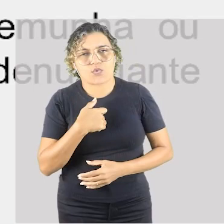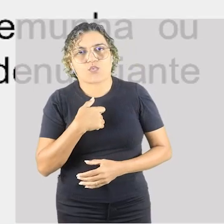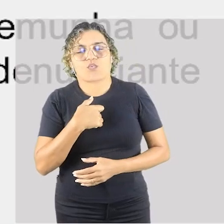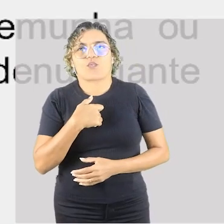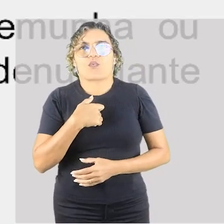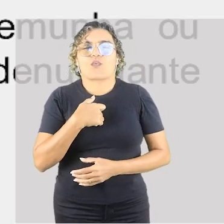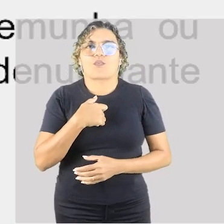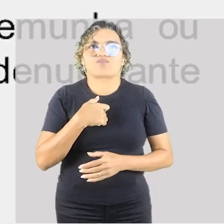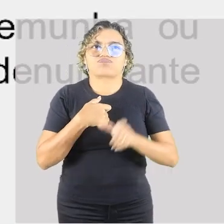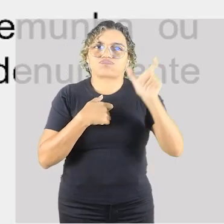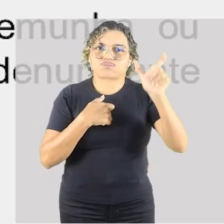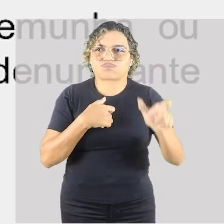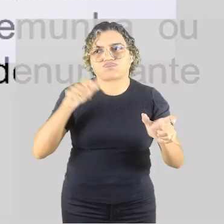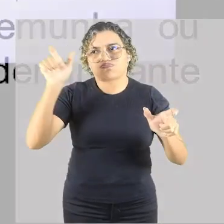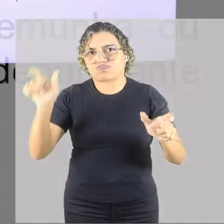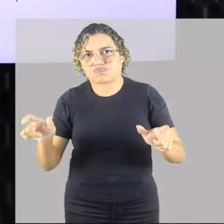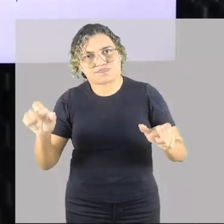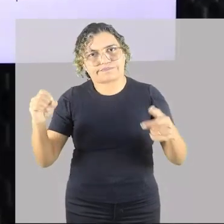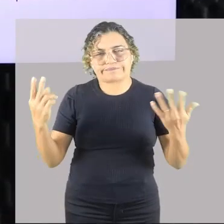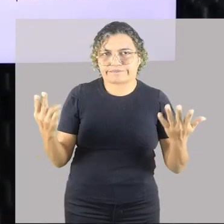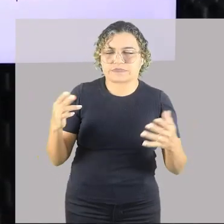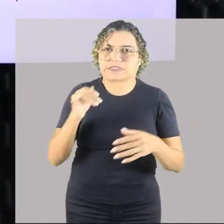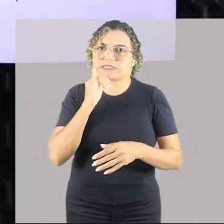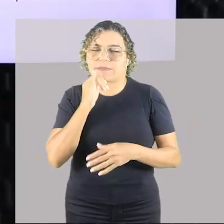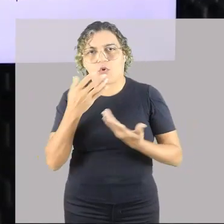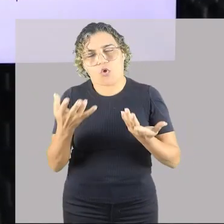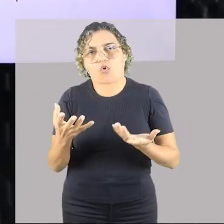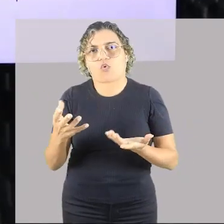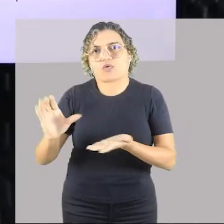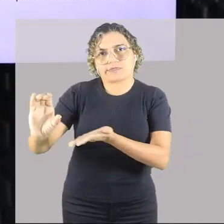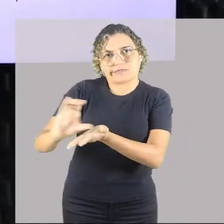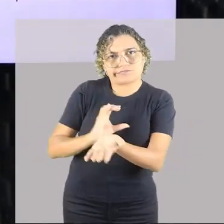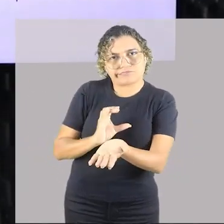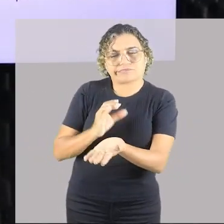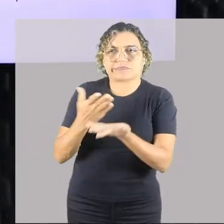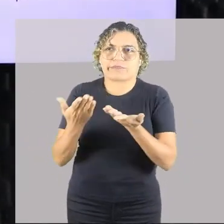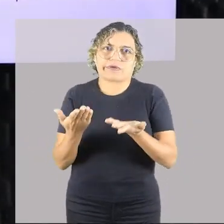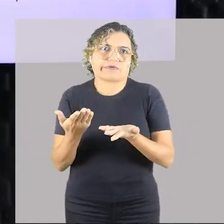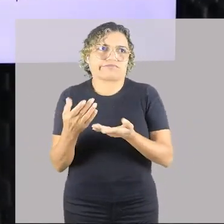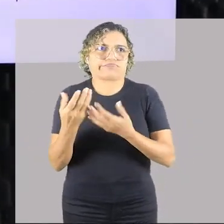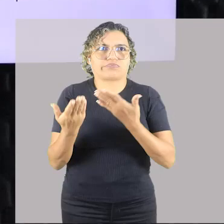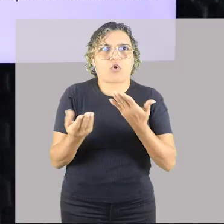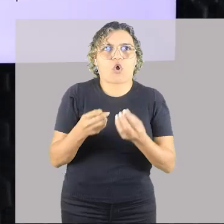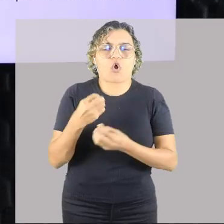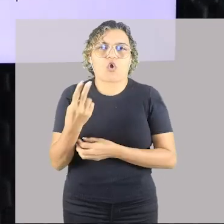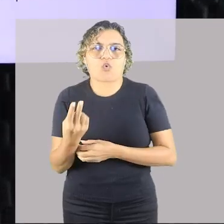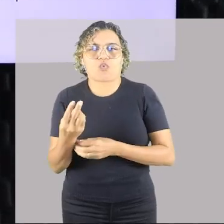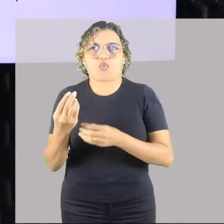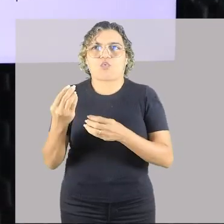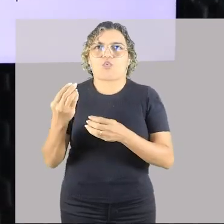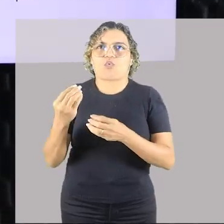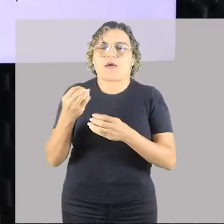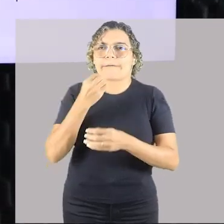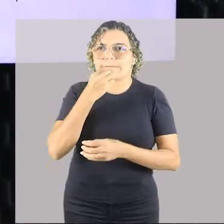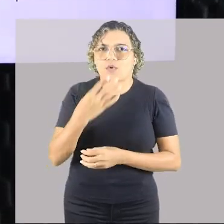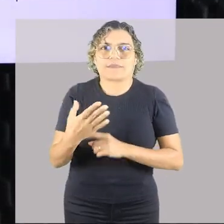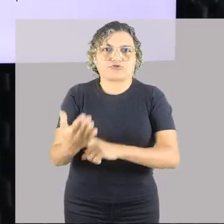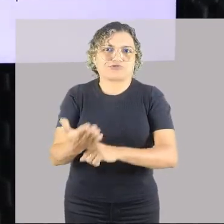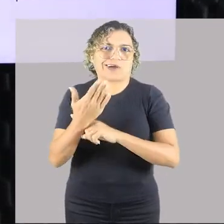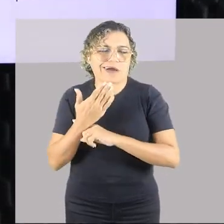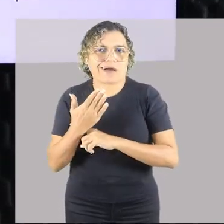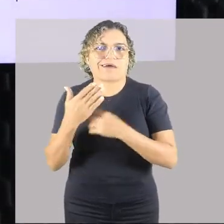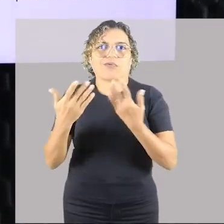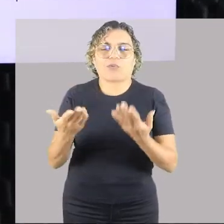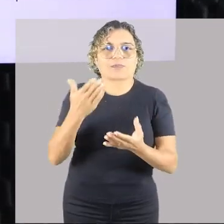parte, eu vou receber algum benefício ou algum malefício, algum prejuízo em razão